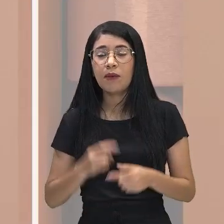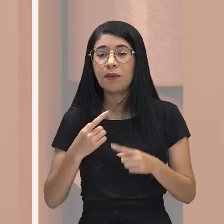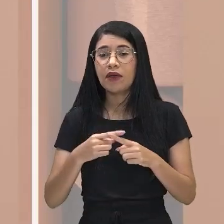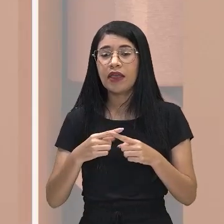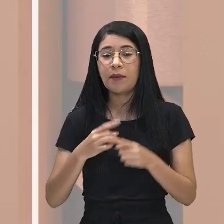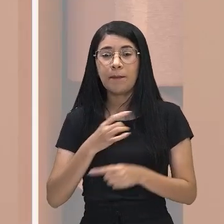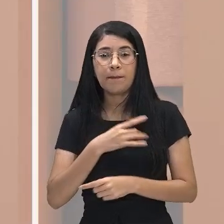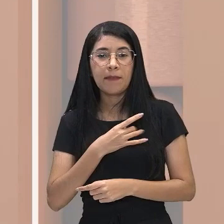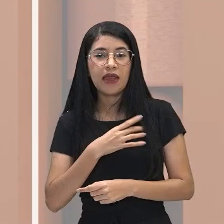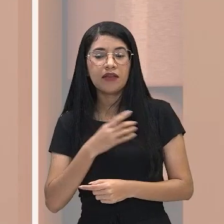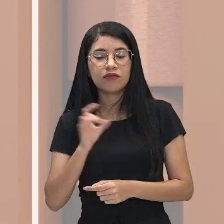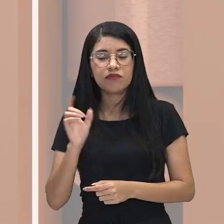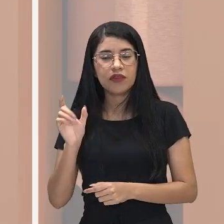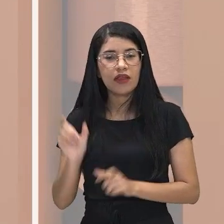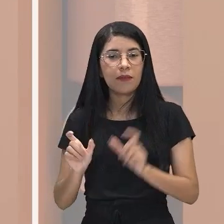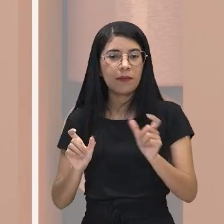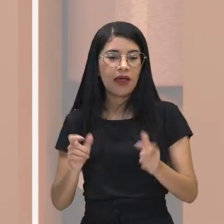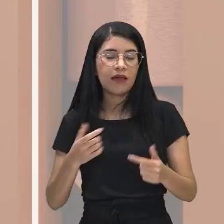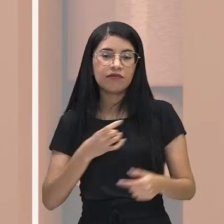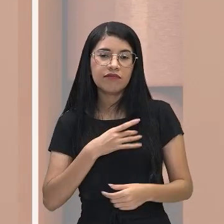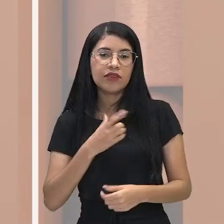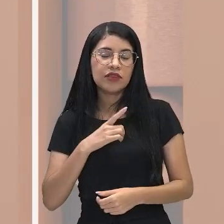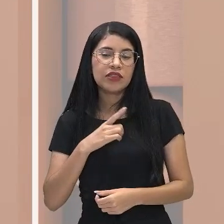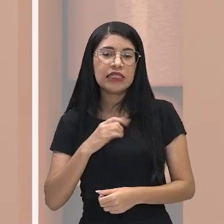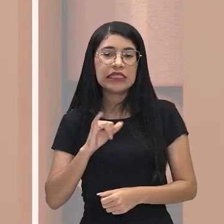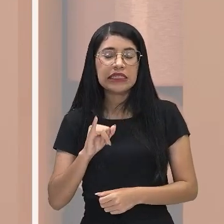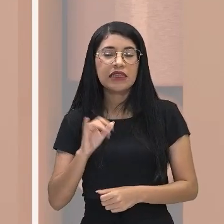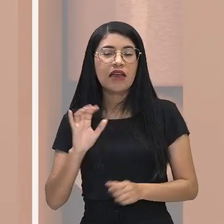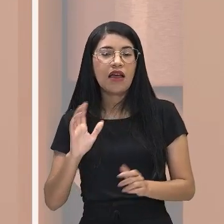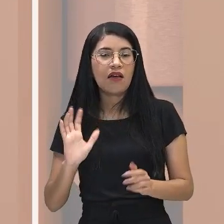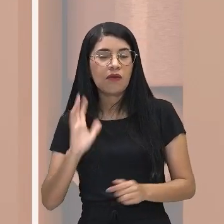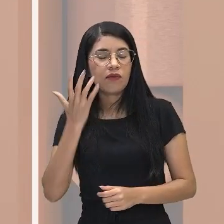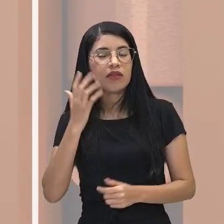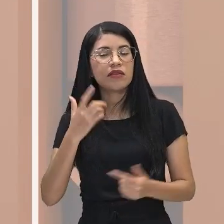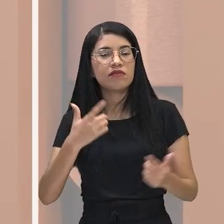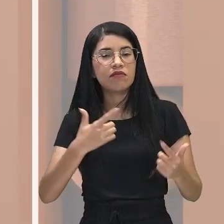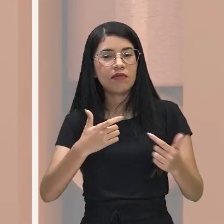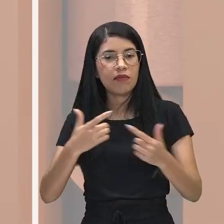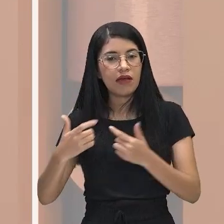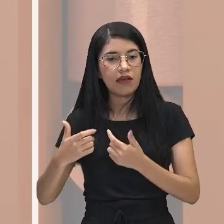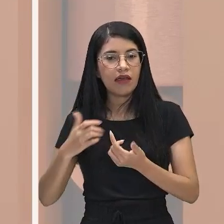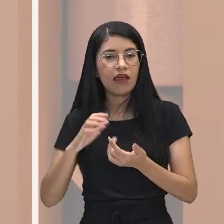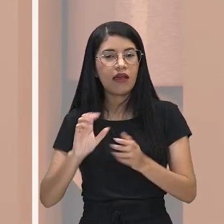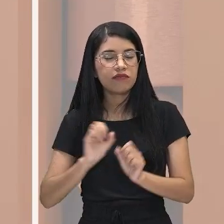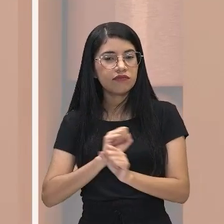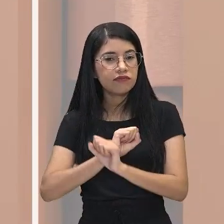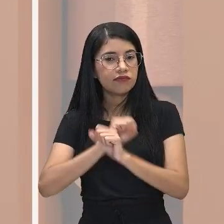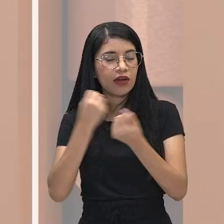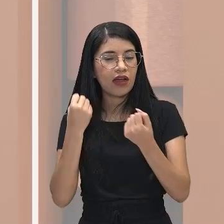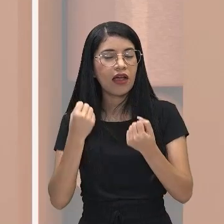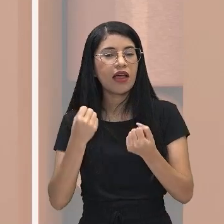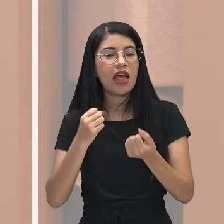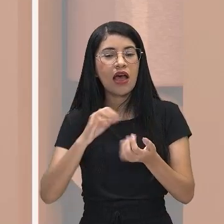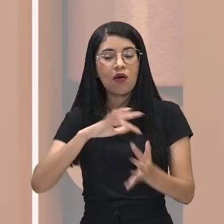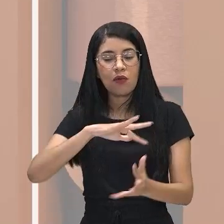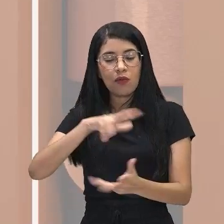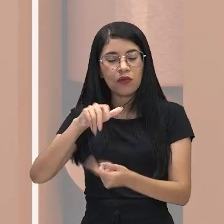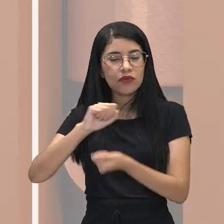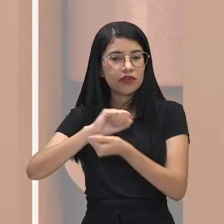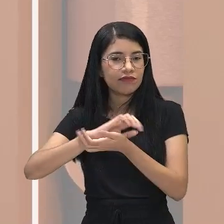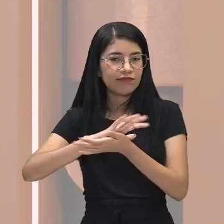o outro. Uma guerra nuclear fatalmente extinguiria a humanidade. Professor, não estou